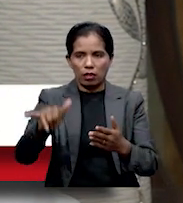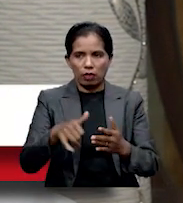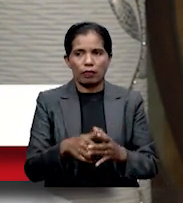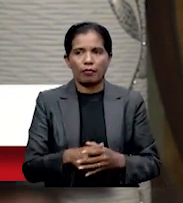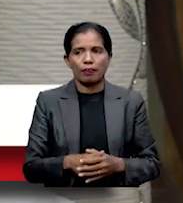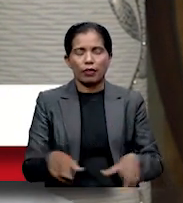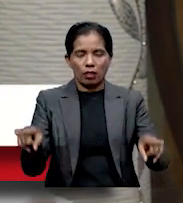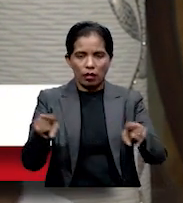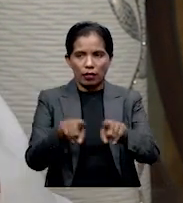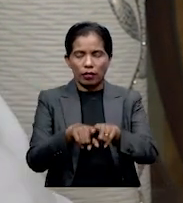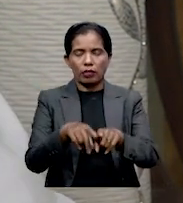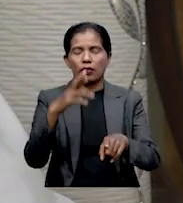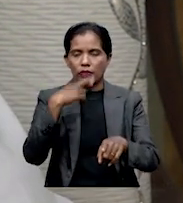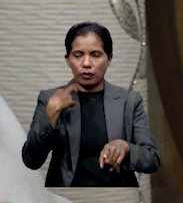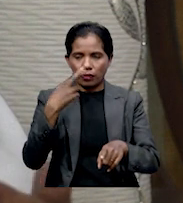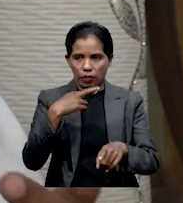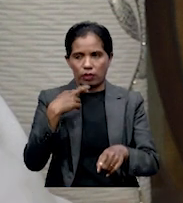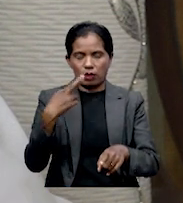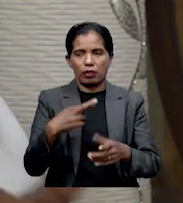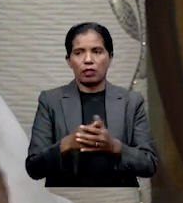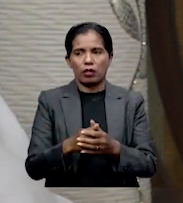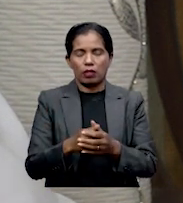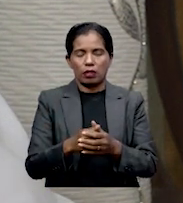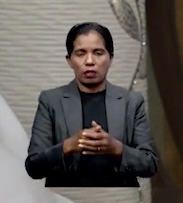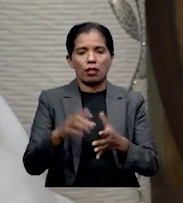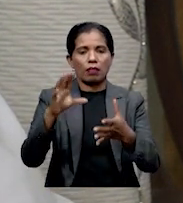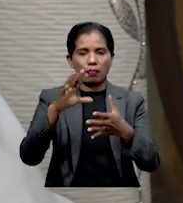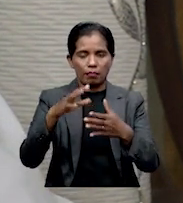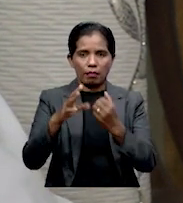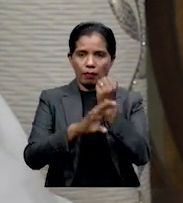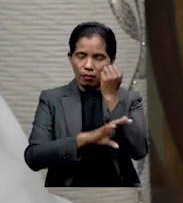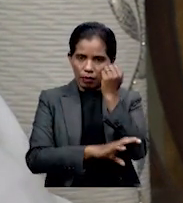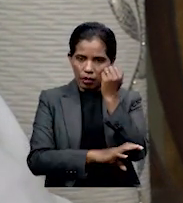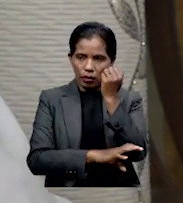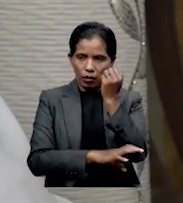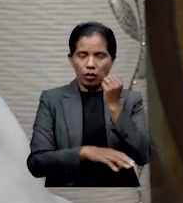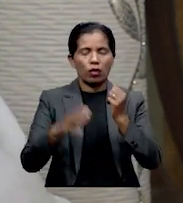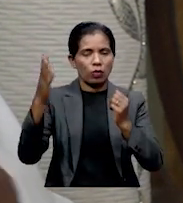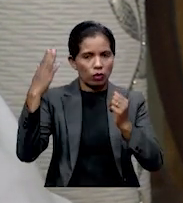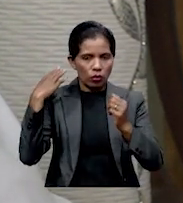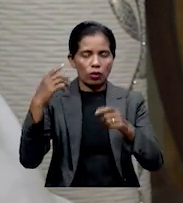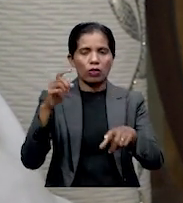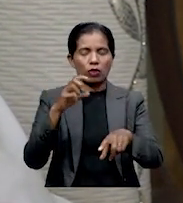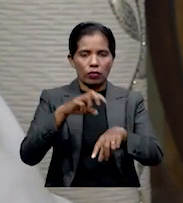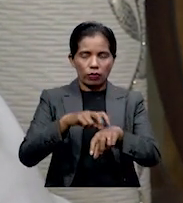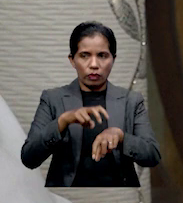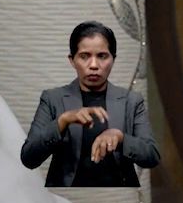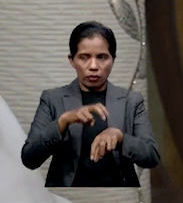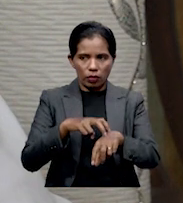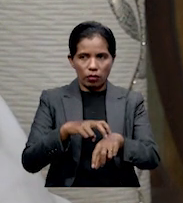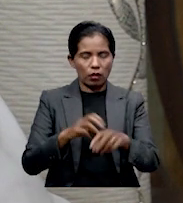balu hansa fos batarikis uluk feu ko ho talas mis agora la tempo